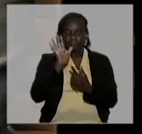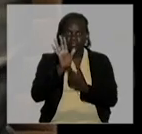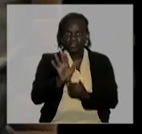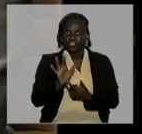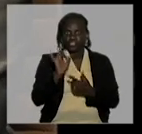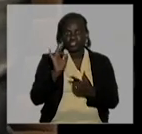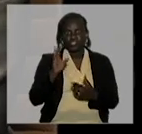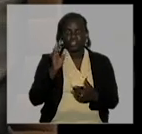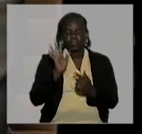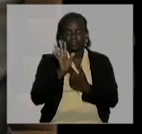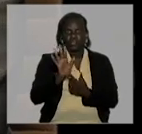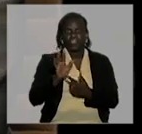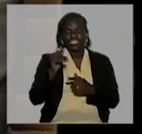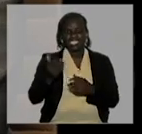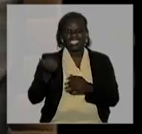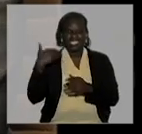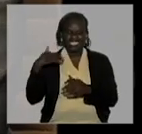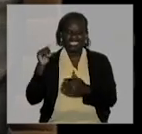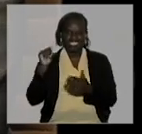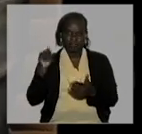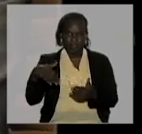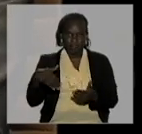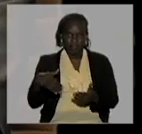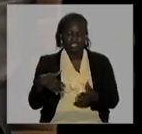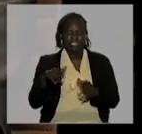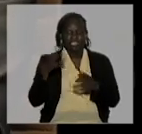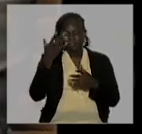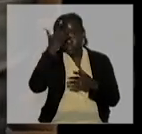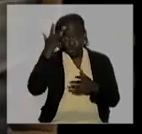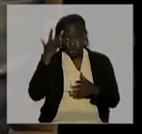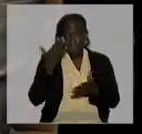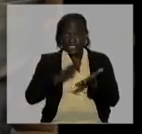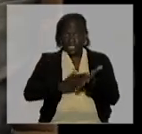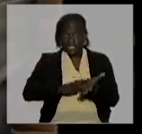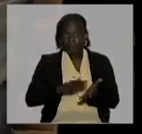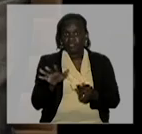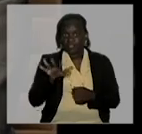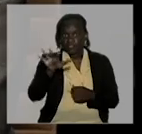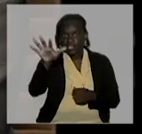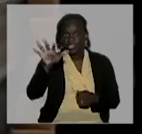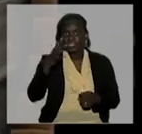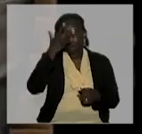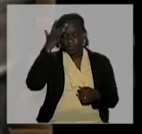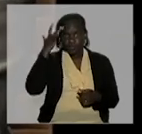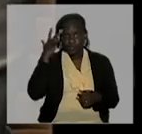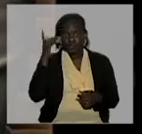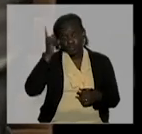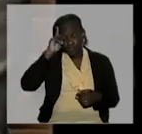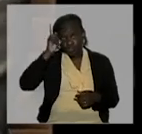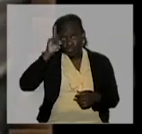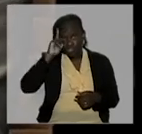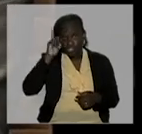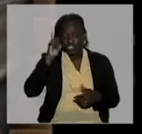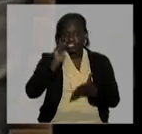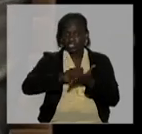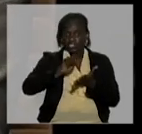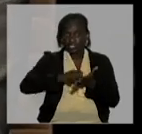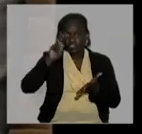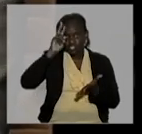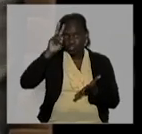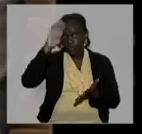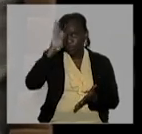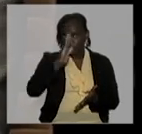geralmente é retratada apenas como pano de fundo. São retratos de gente do samba, da favela, gente que no dia a dia